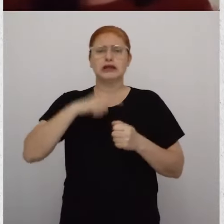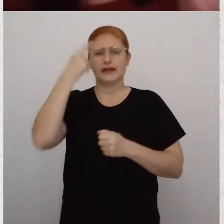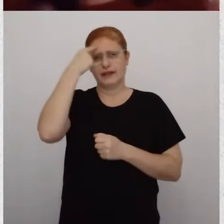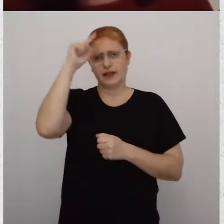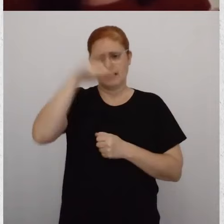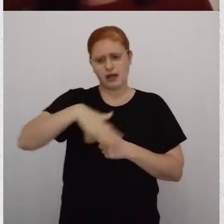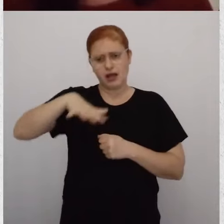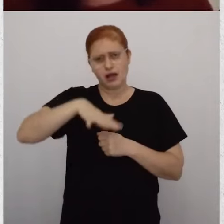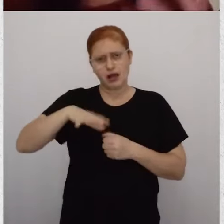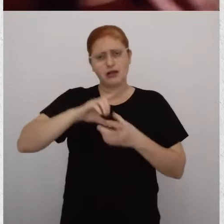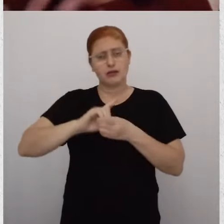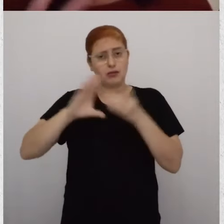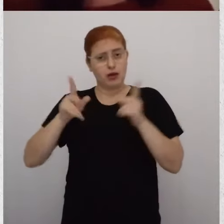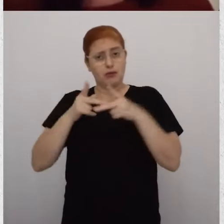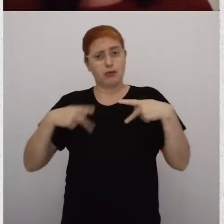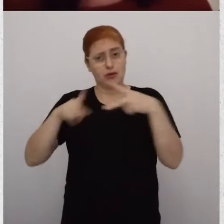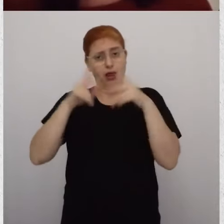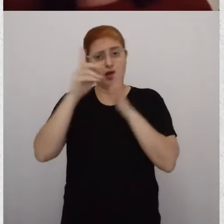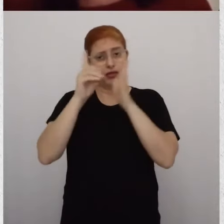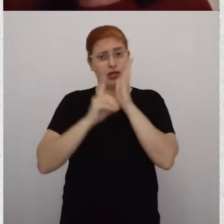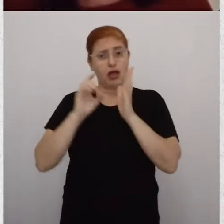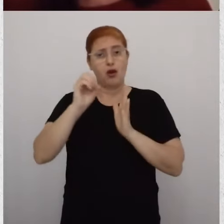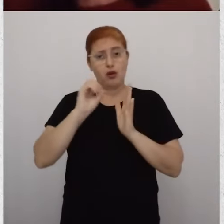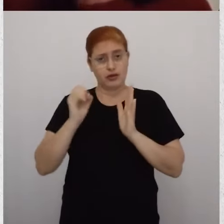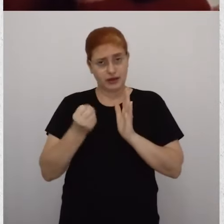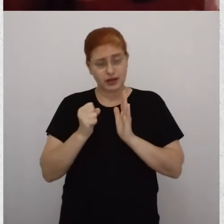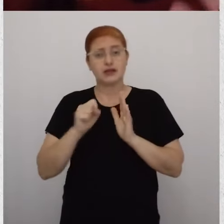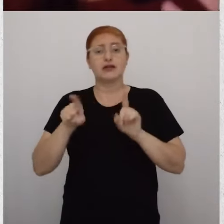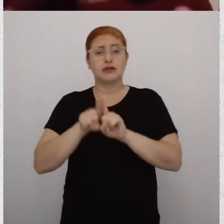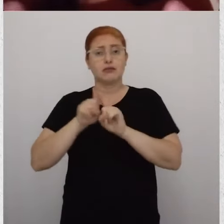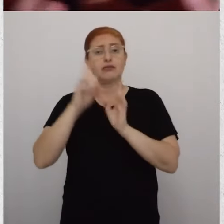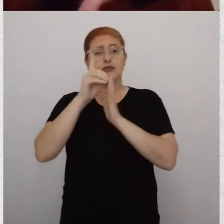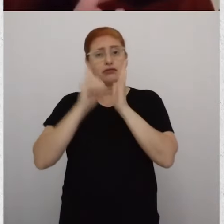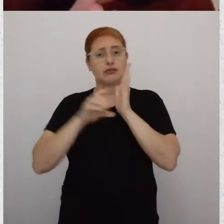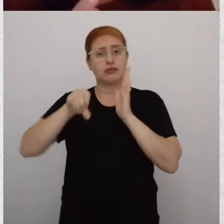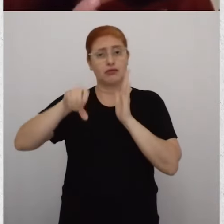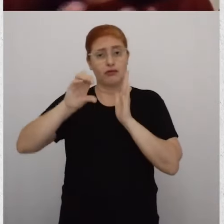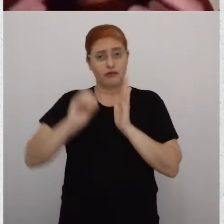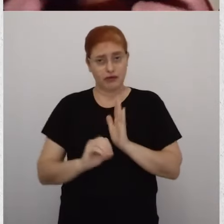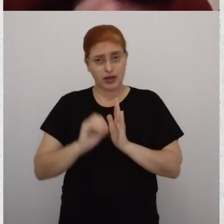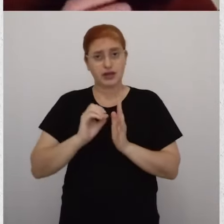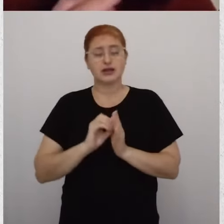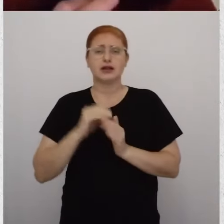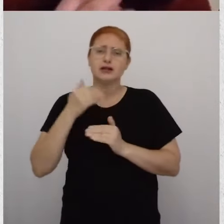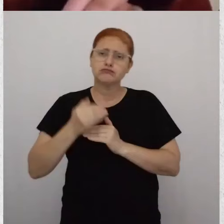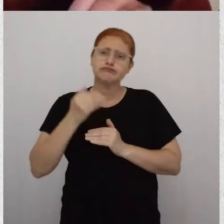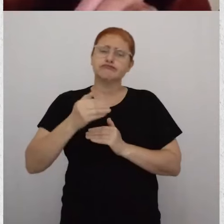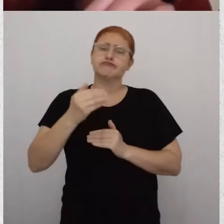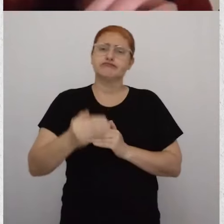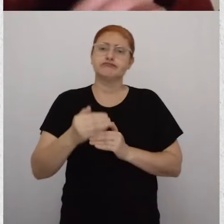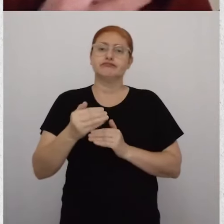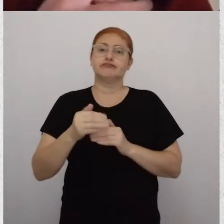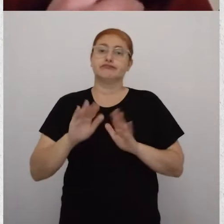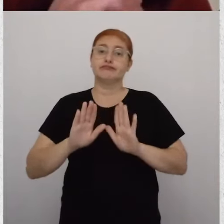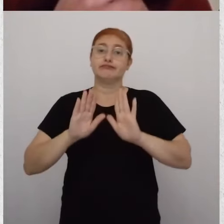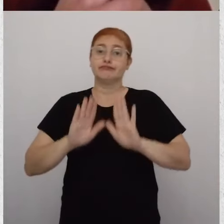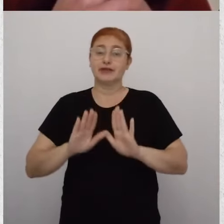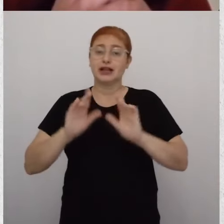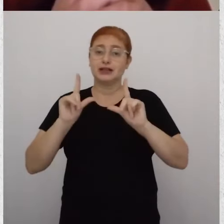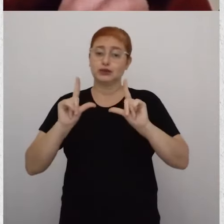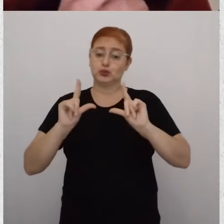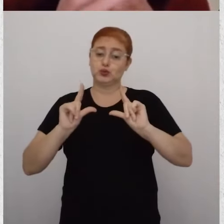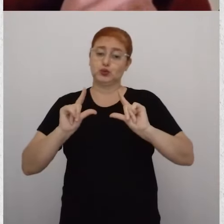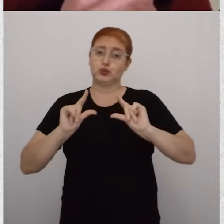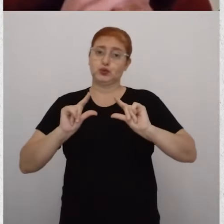campo democrático popular na década de 80, no início da década de 90, e progressivamente menos coisas vão cabendo no que a